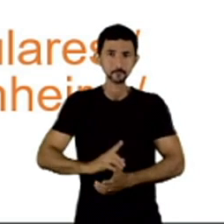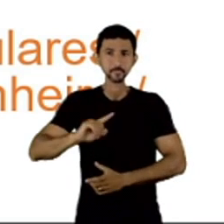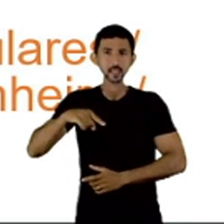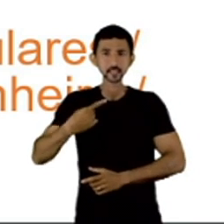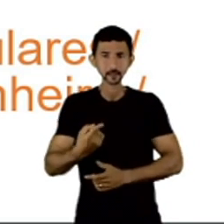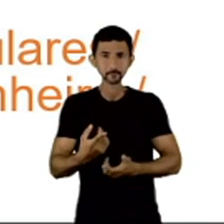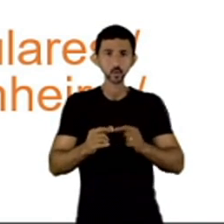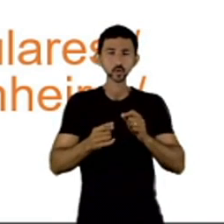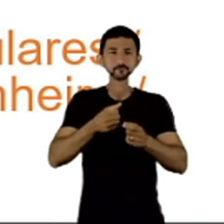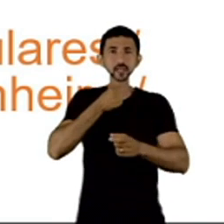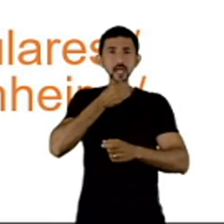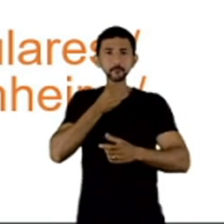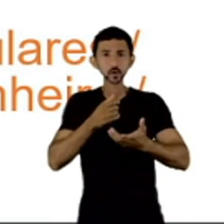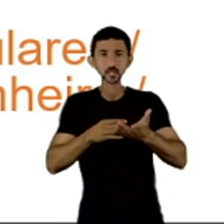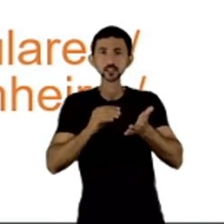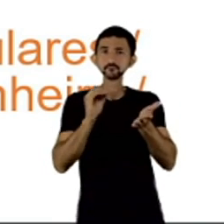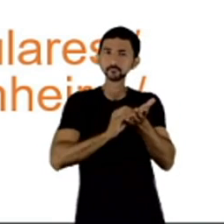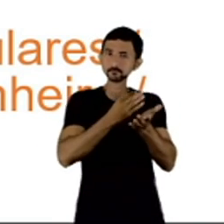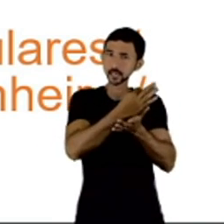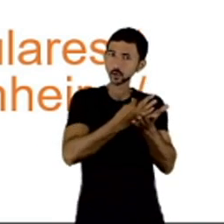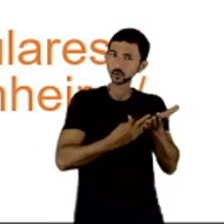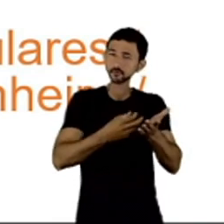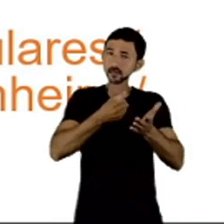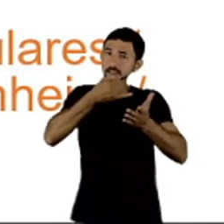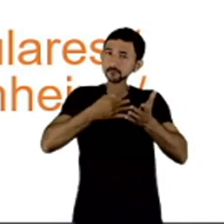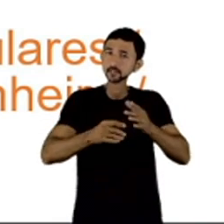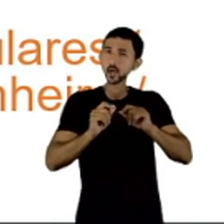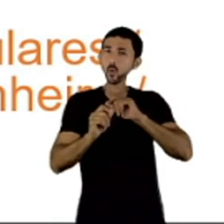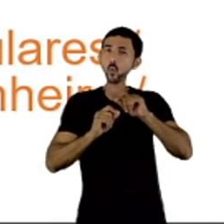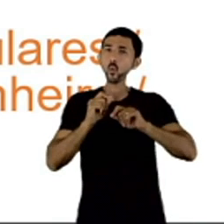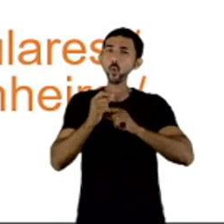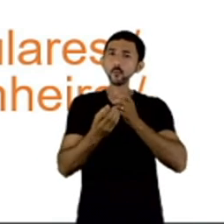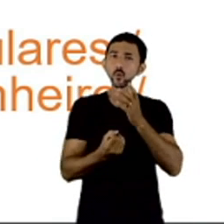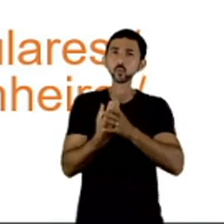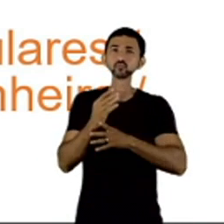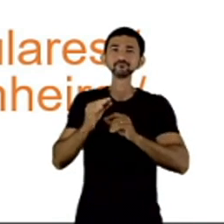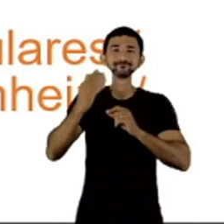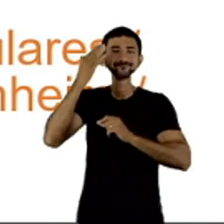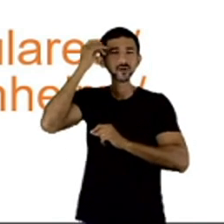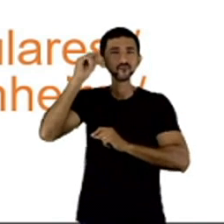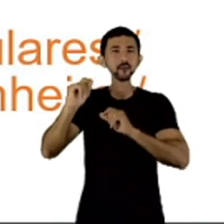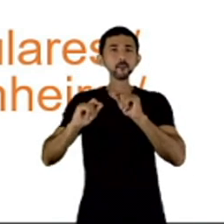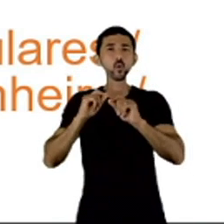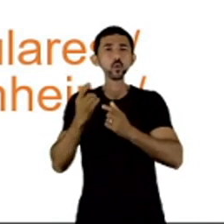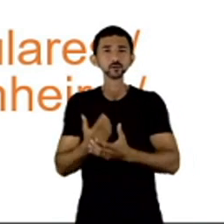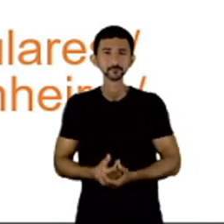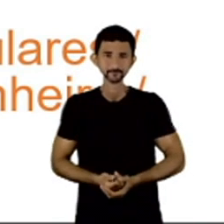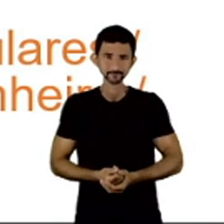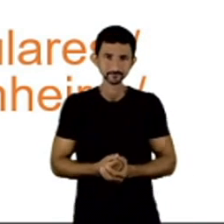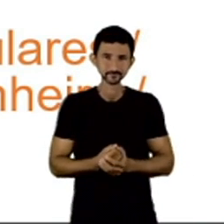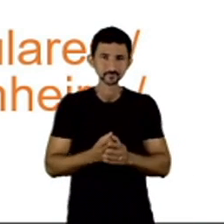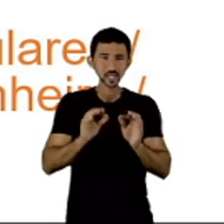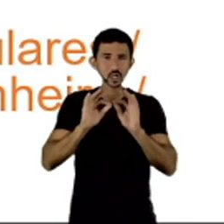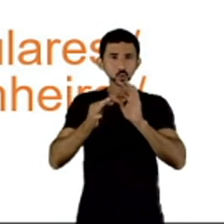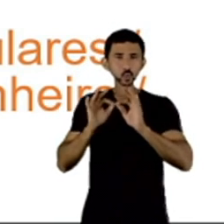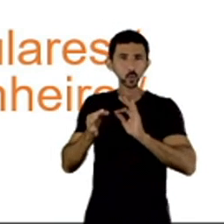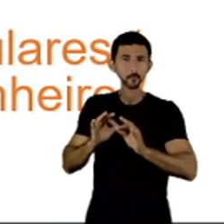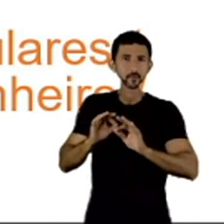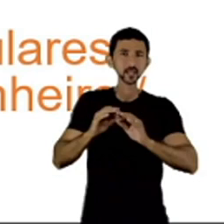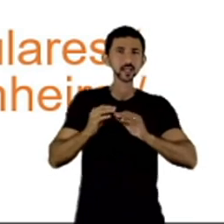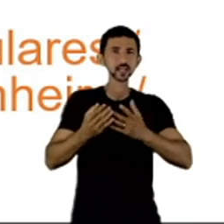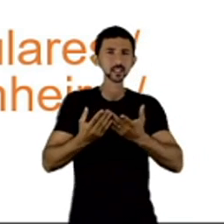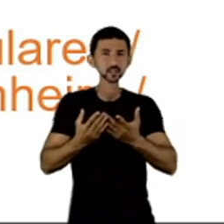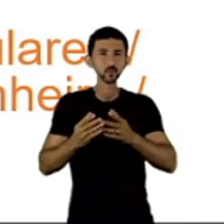a reportagem vai te dizer ainda como se constrói um artista. Quais são os instrumentos, quais são